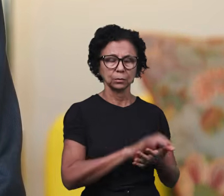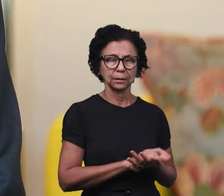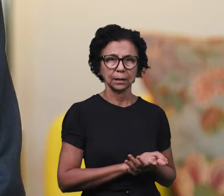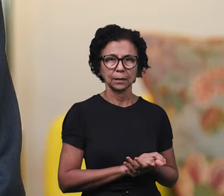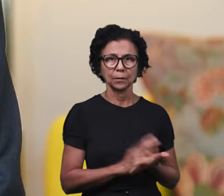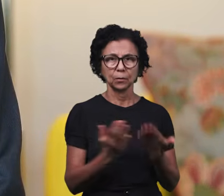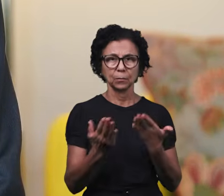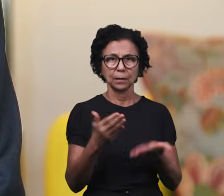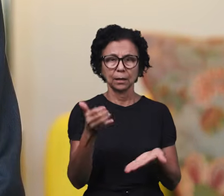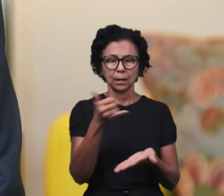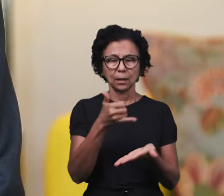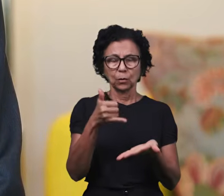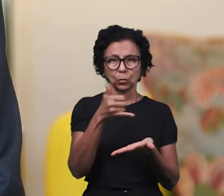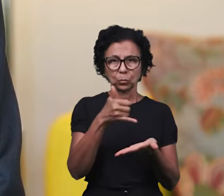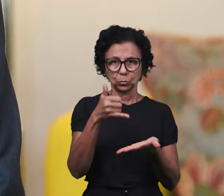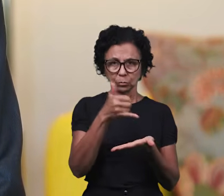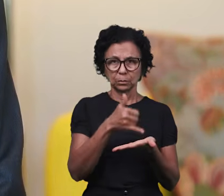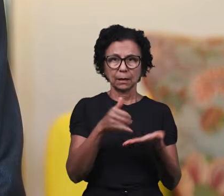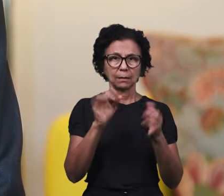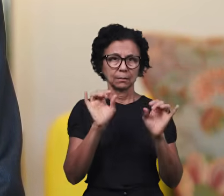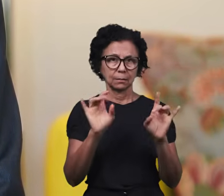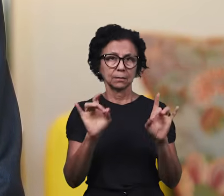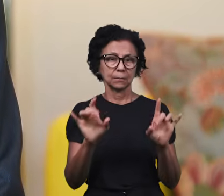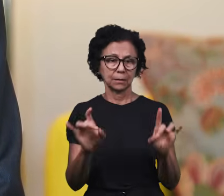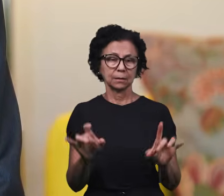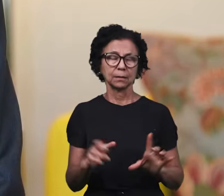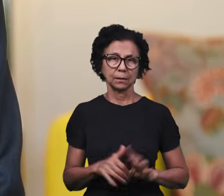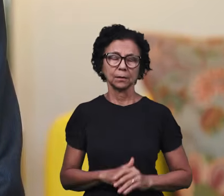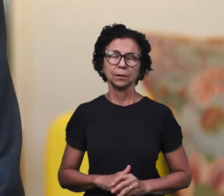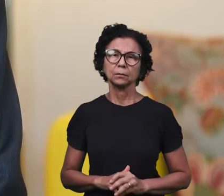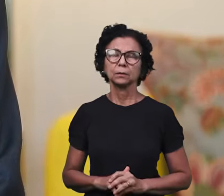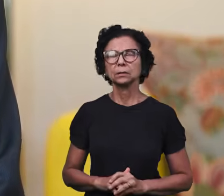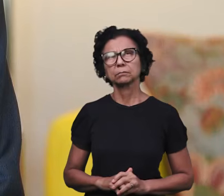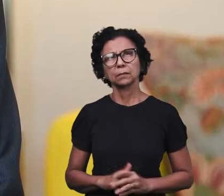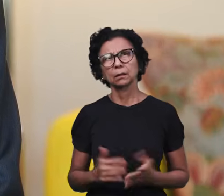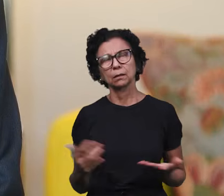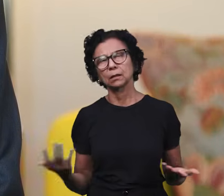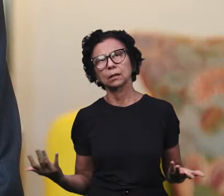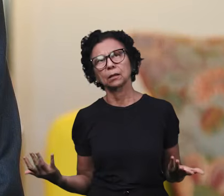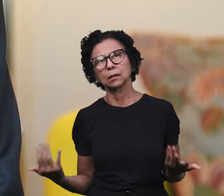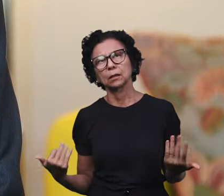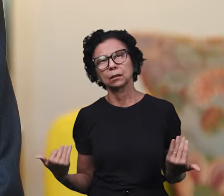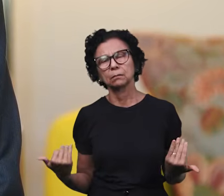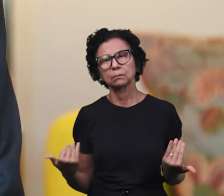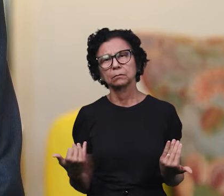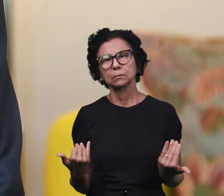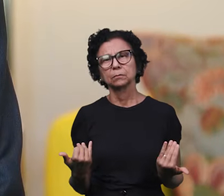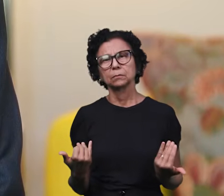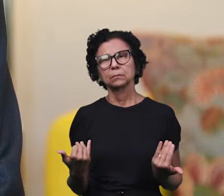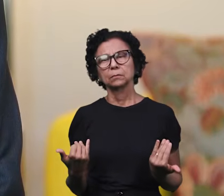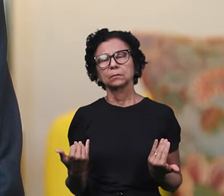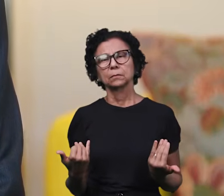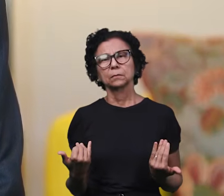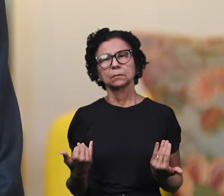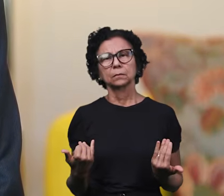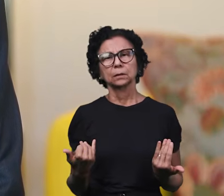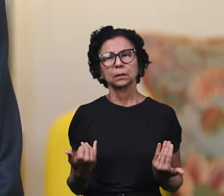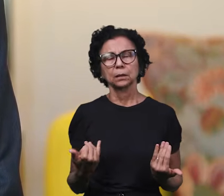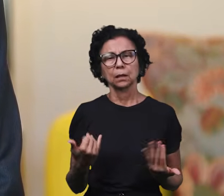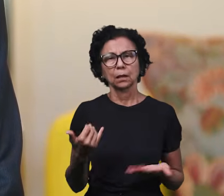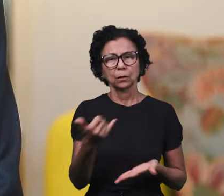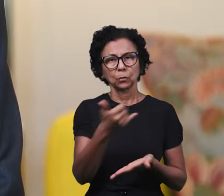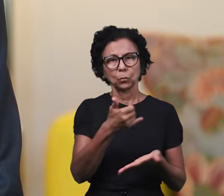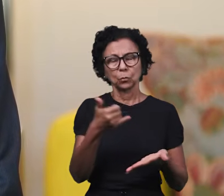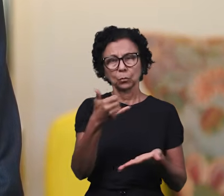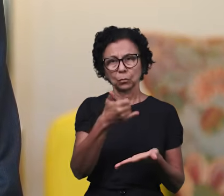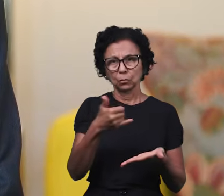nossa vida, à nossa alegria, né? A gordura era algo especial, que era provado até... o